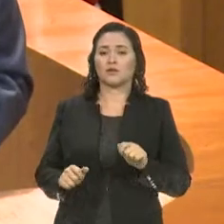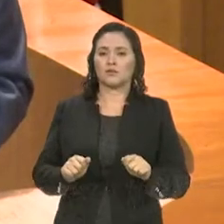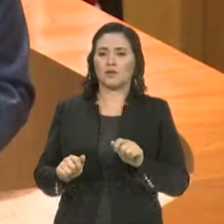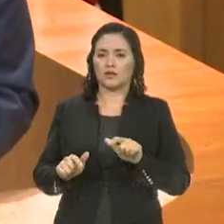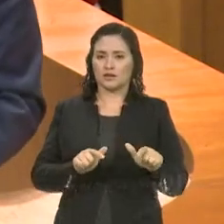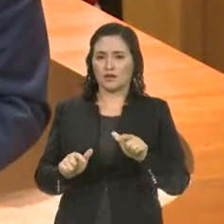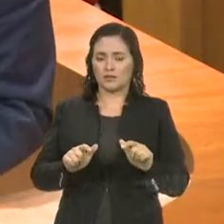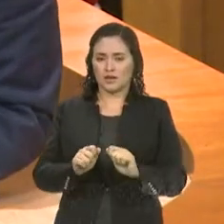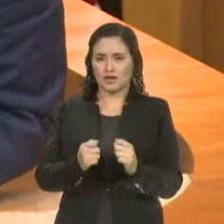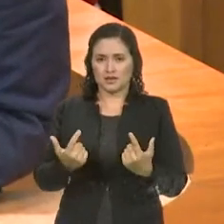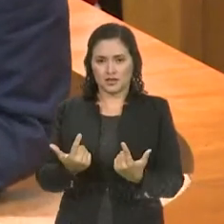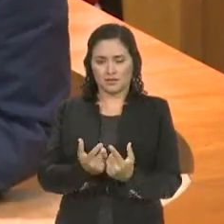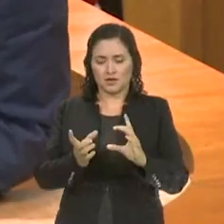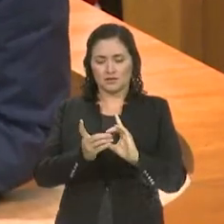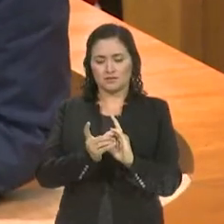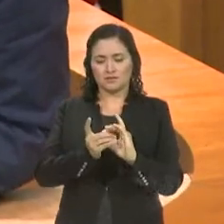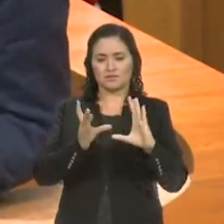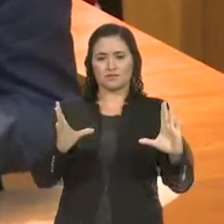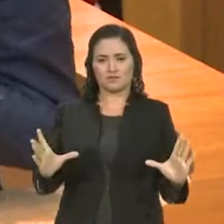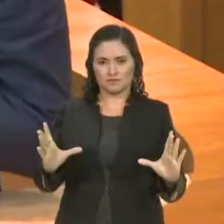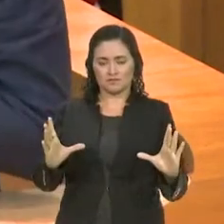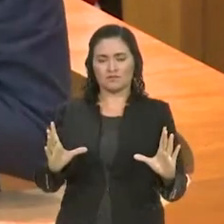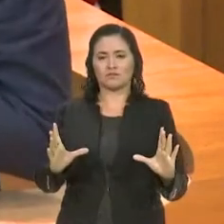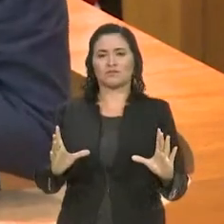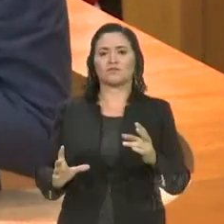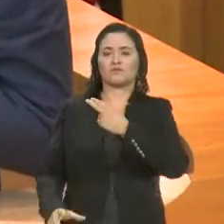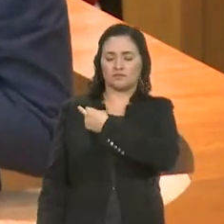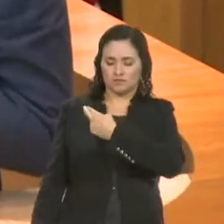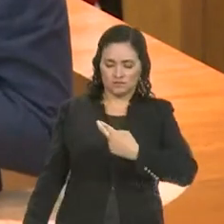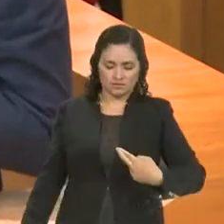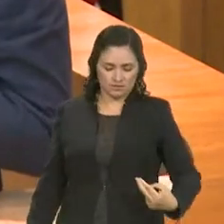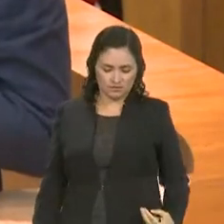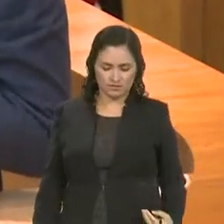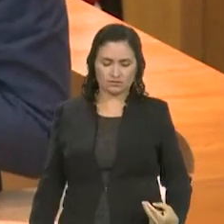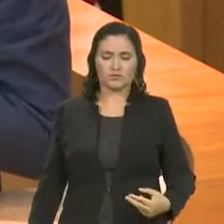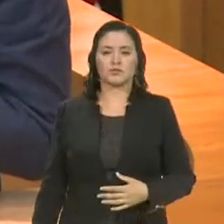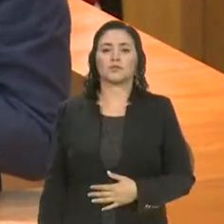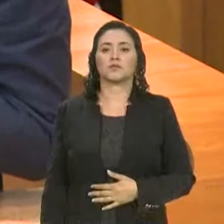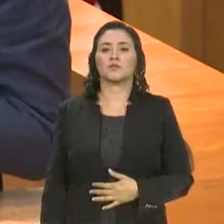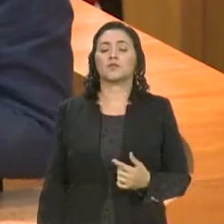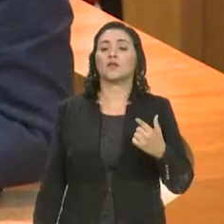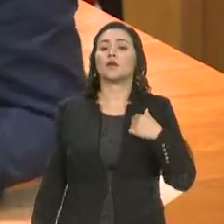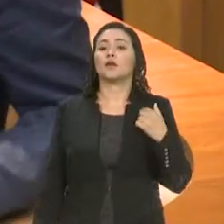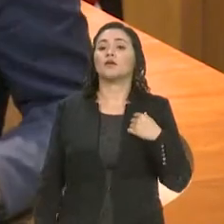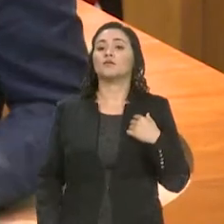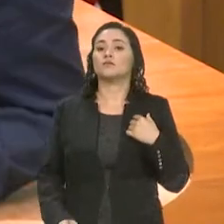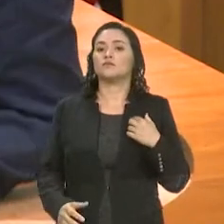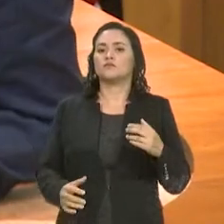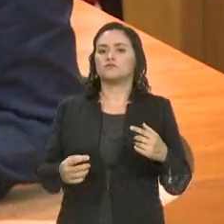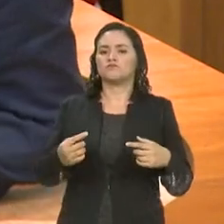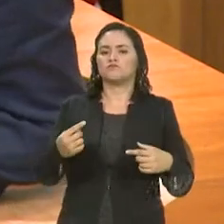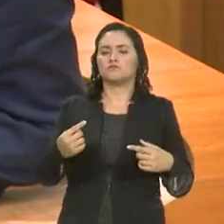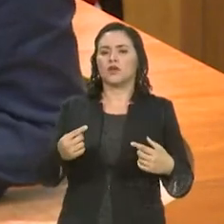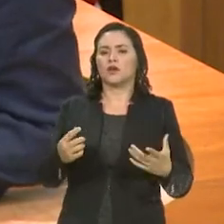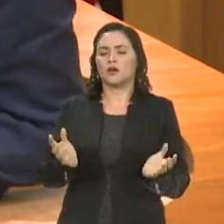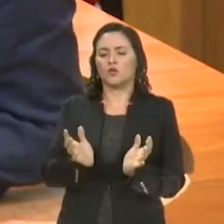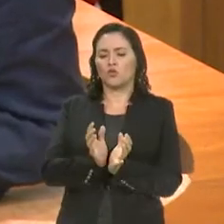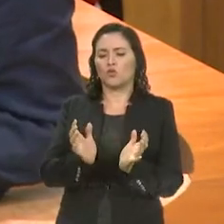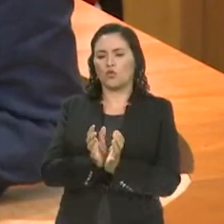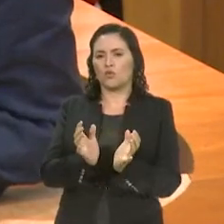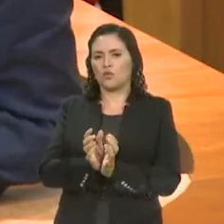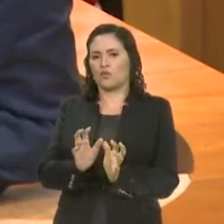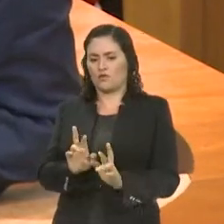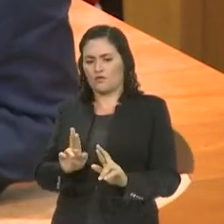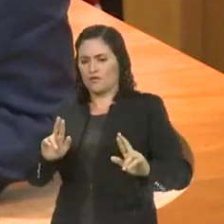Assembleia Legislativa de forma democrática, republicana. Deputado Edson, que foi oposição, ou melhor, que é oposição, foi oposição há